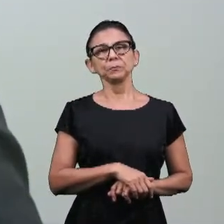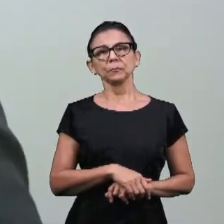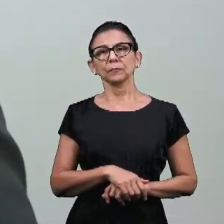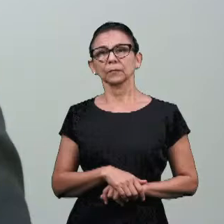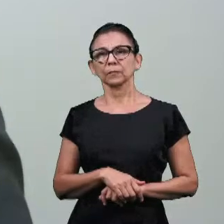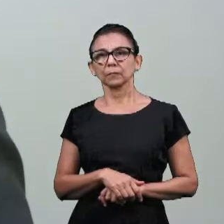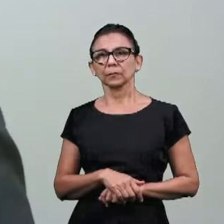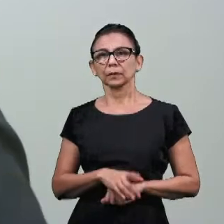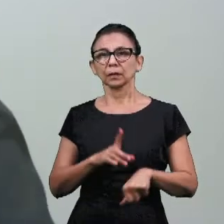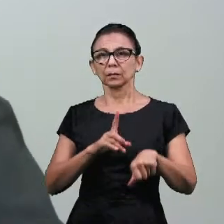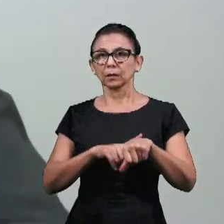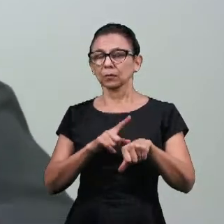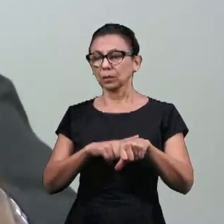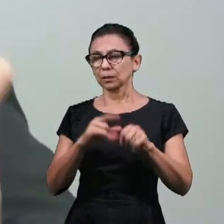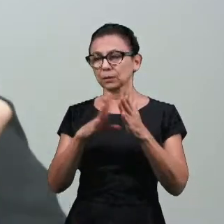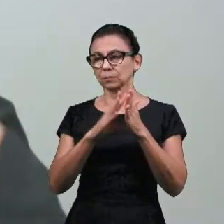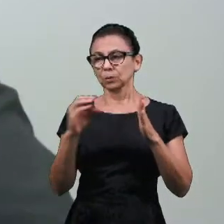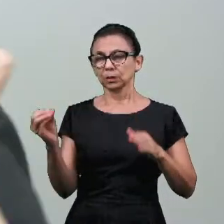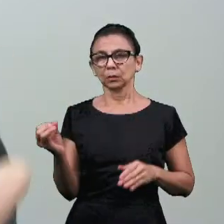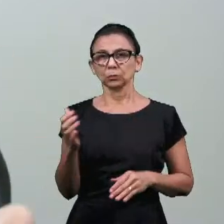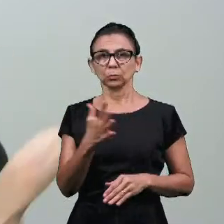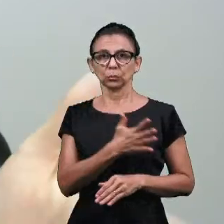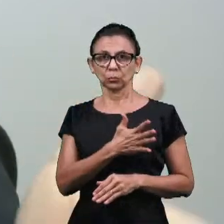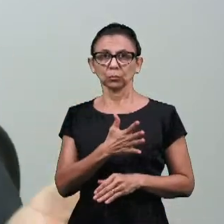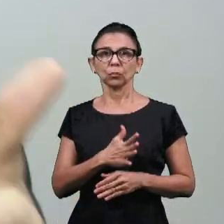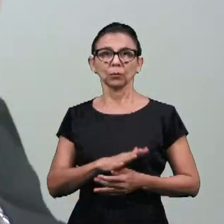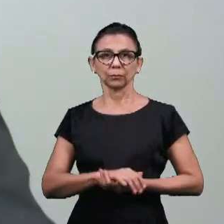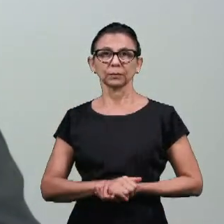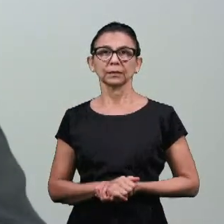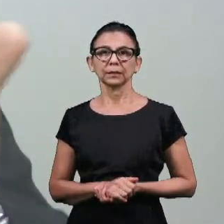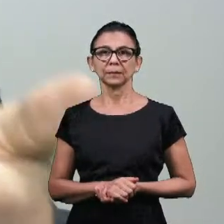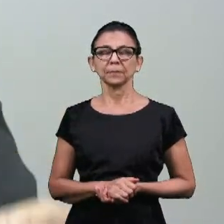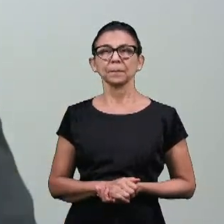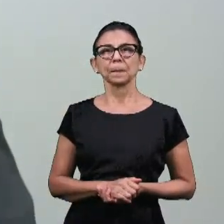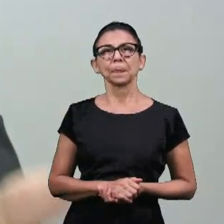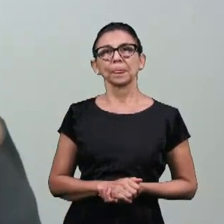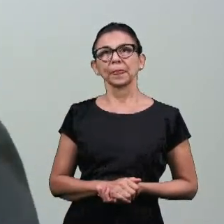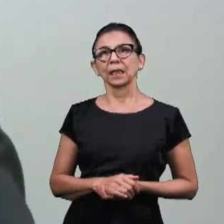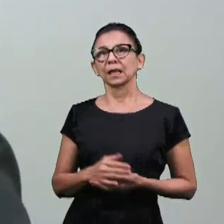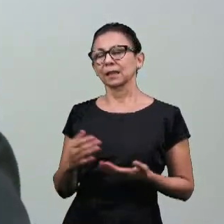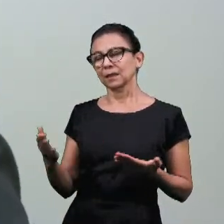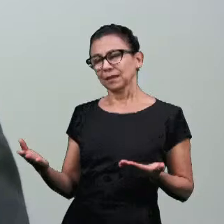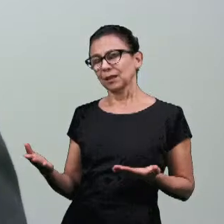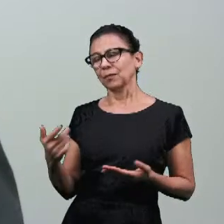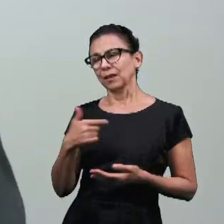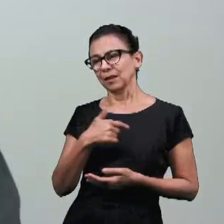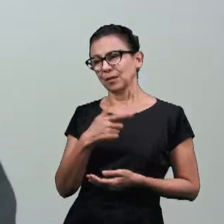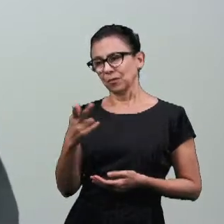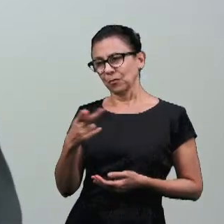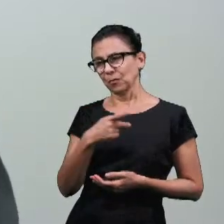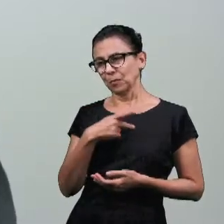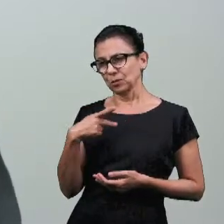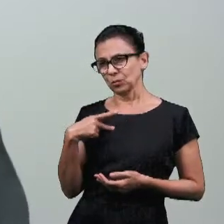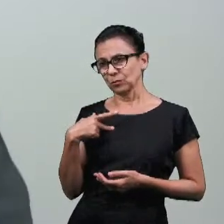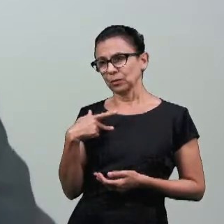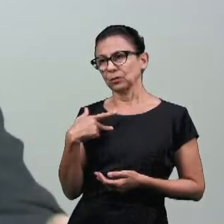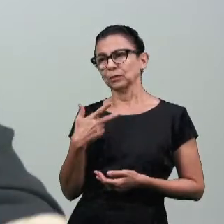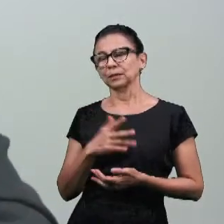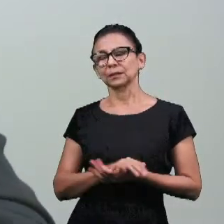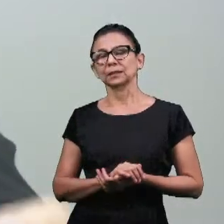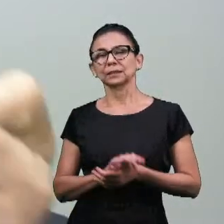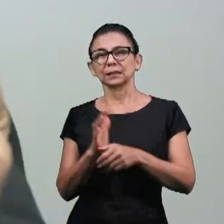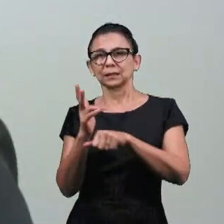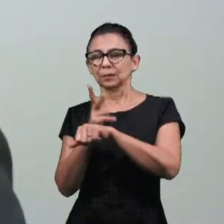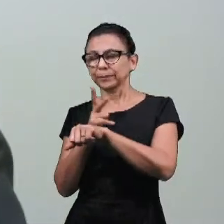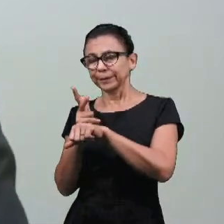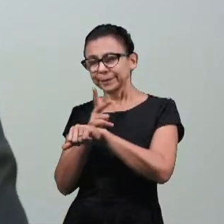pastor estava atrás das câmeras, agora está na frente das câmeras também. Não, aliás, o senhor está sempre na frente das câmeras. Eu falei isso ontem, né? Mas